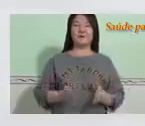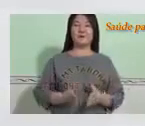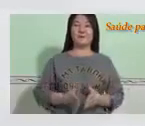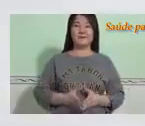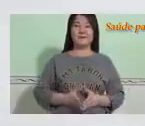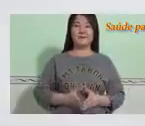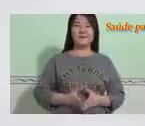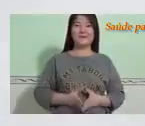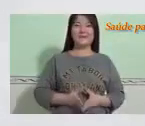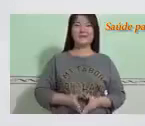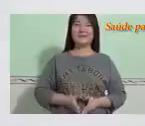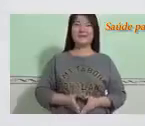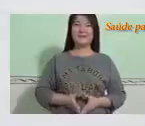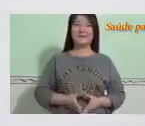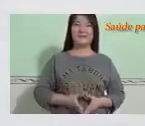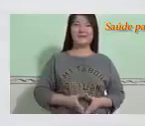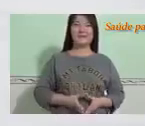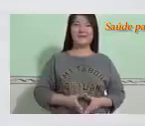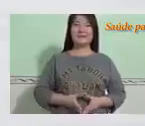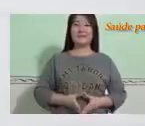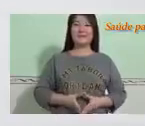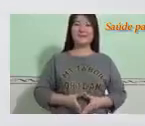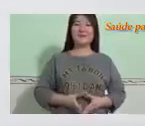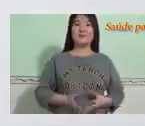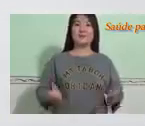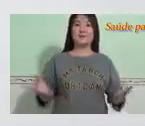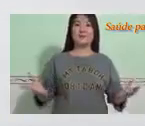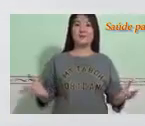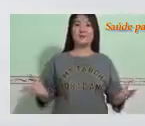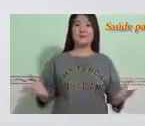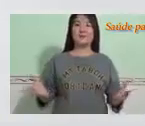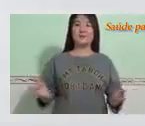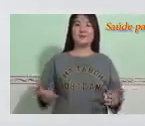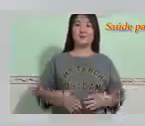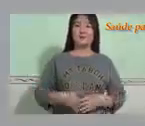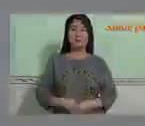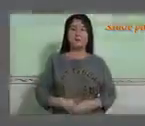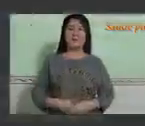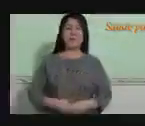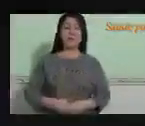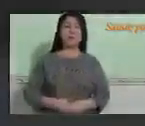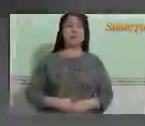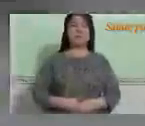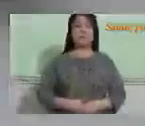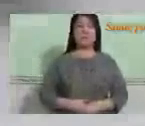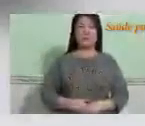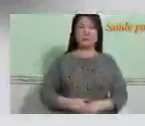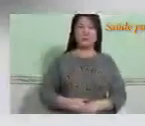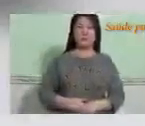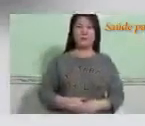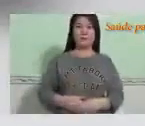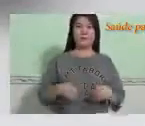remédios antineoplásticos que devem ser usados segundo as indicações específicas dadas pelo médico e que necessitam de